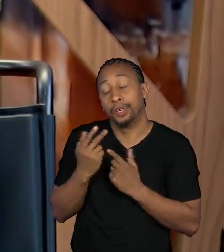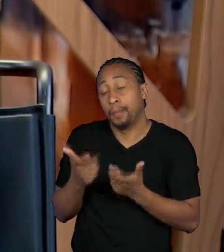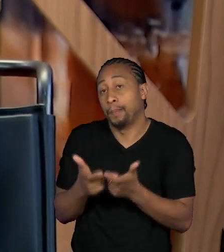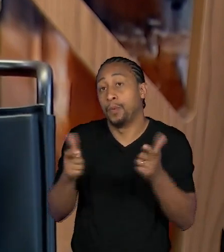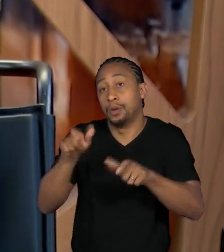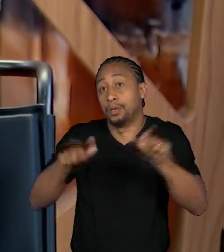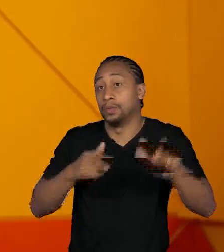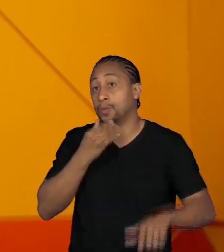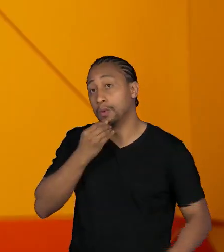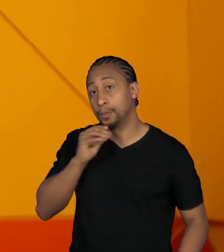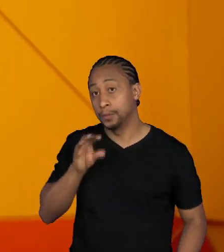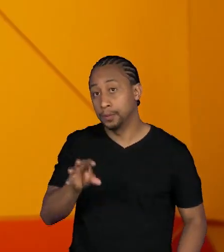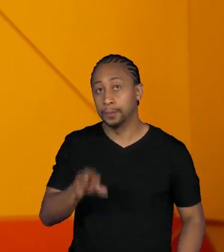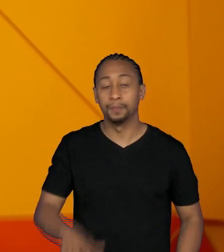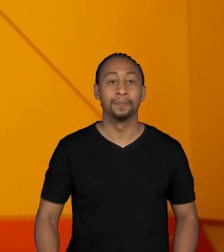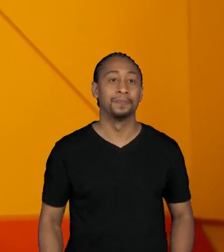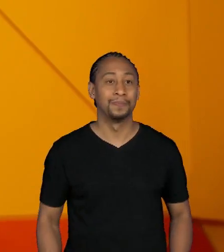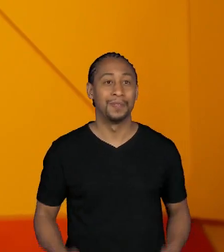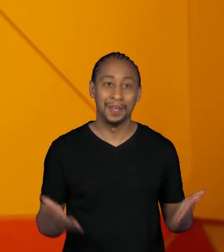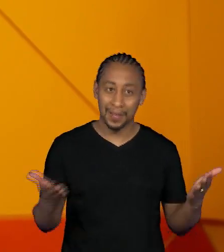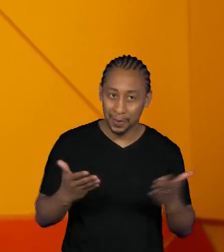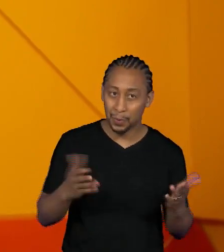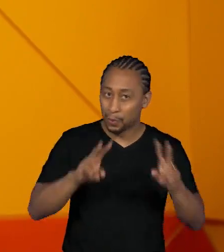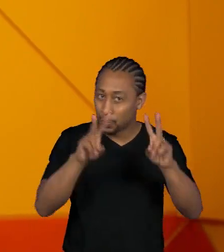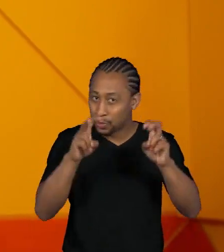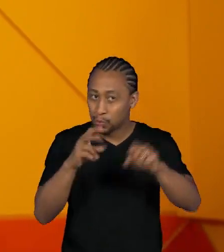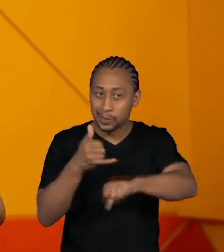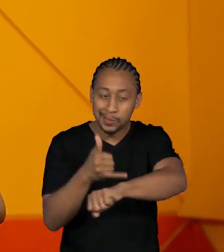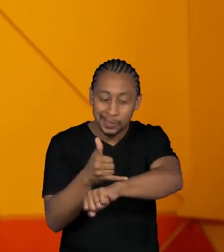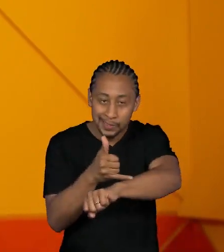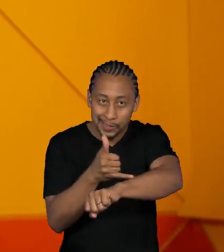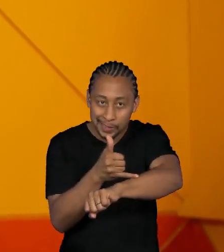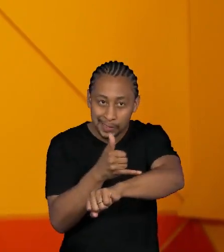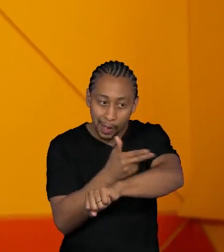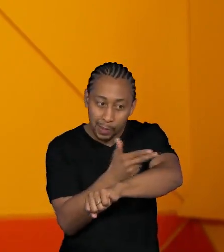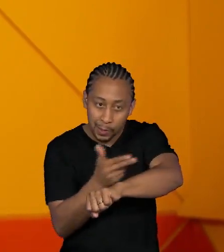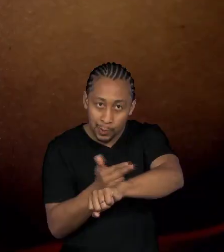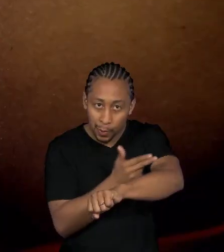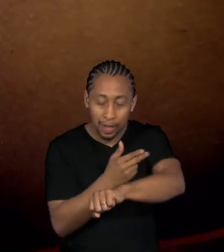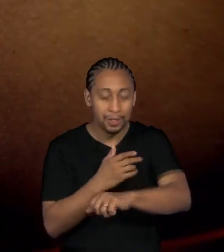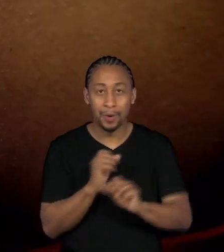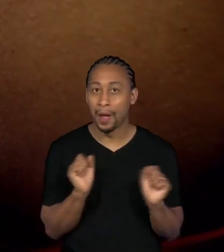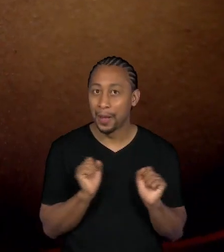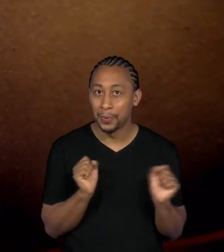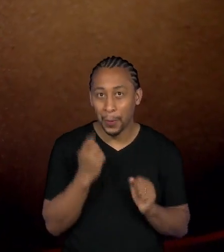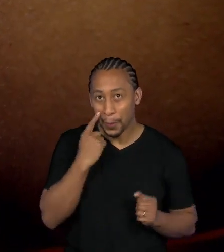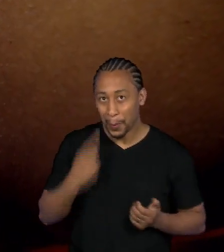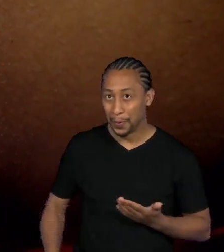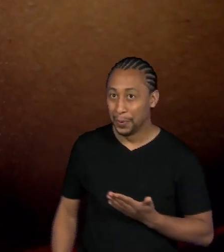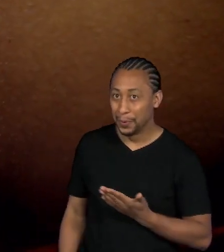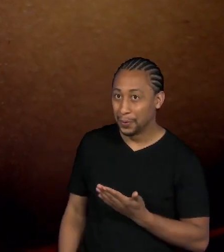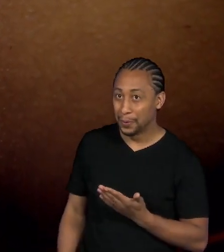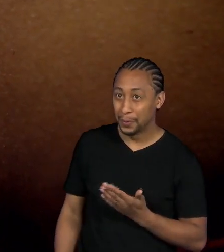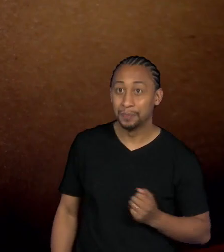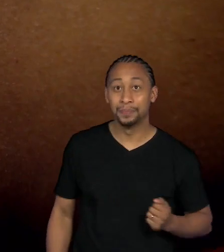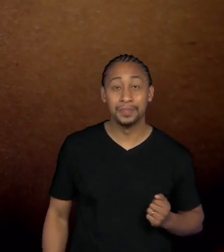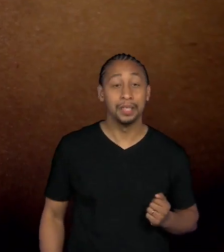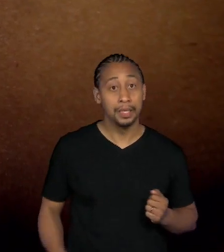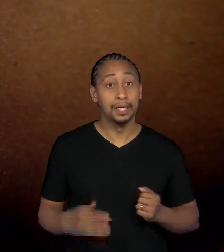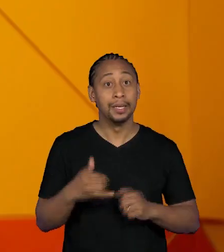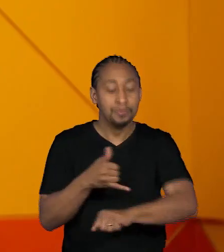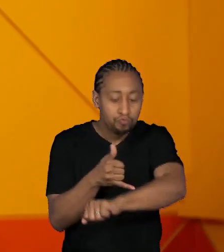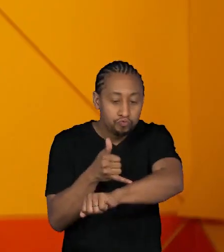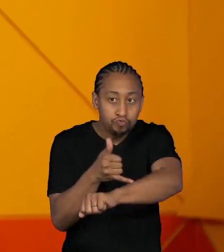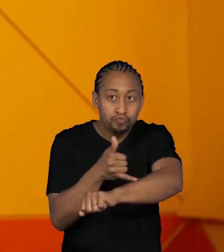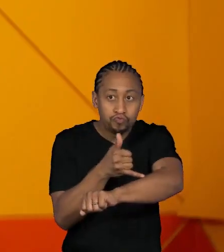né? E agora, então, a gente vai falar de tatuagens. Eu adoro, tenho a minha aqui, vi que a Josi também tem. E a tatuagem em